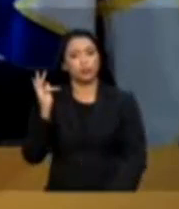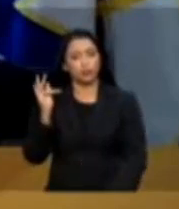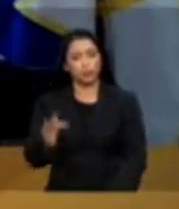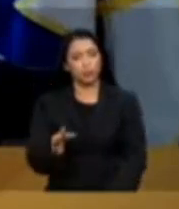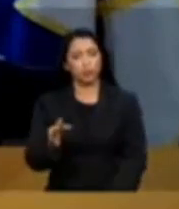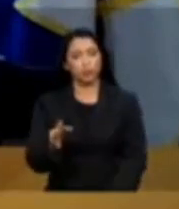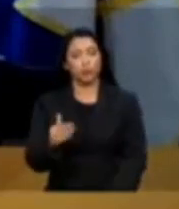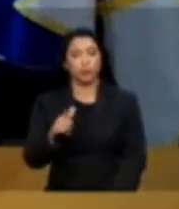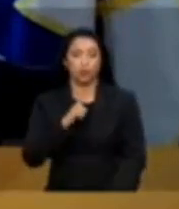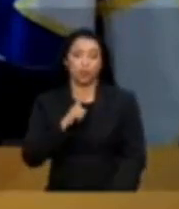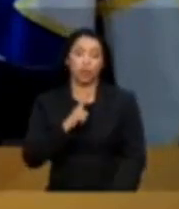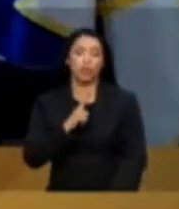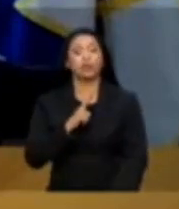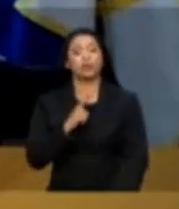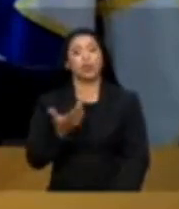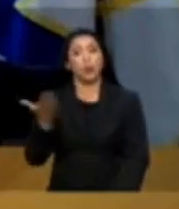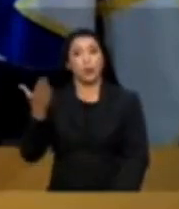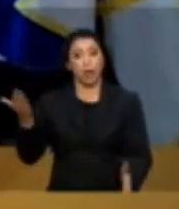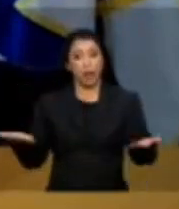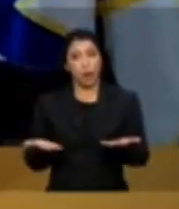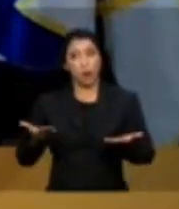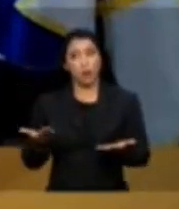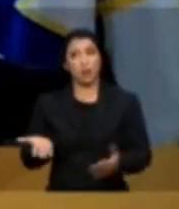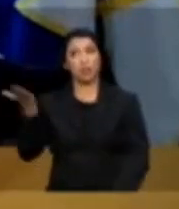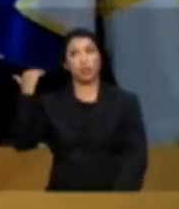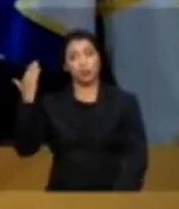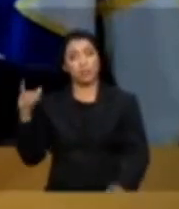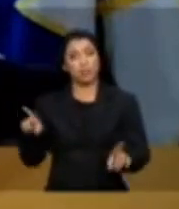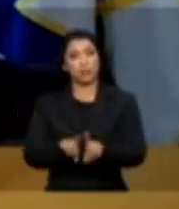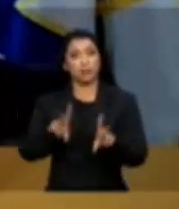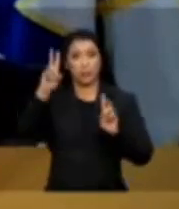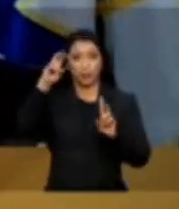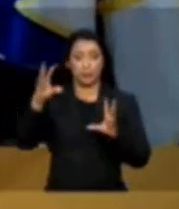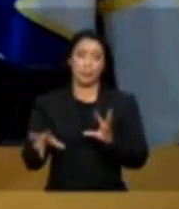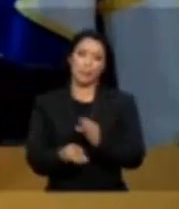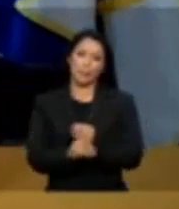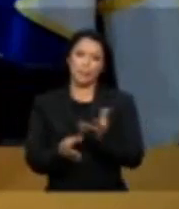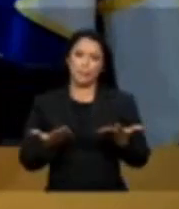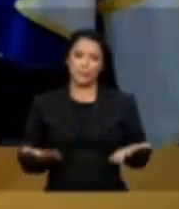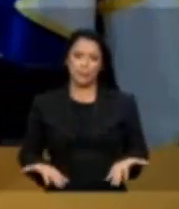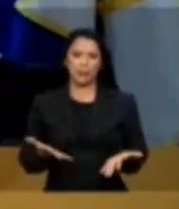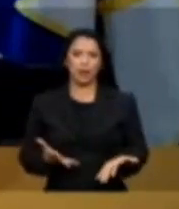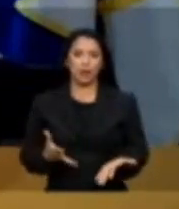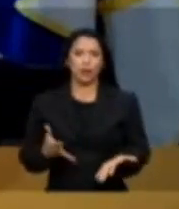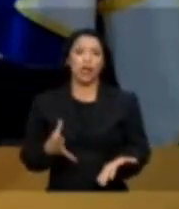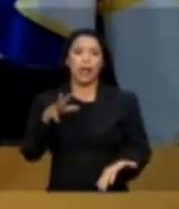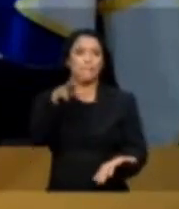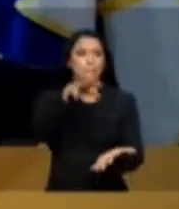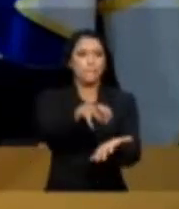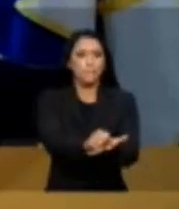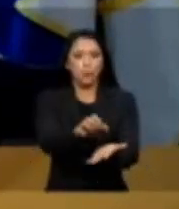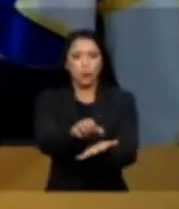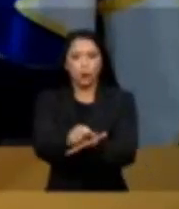ao seu presente e até mesmo quanto ao passado. Fecho aspas. A verificação da posse e de eventual ocorrência